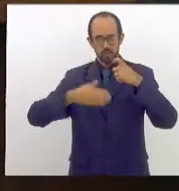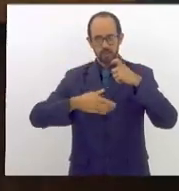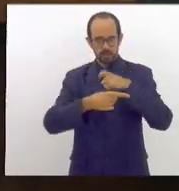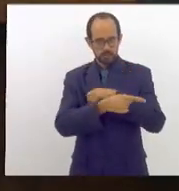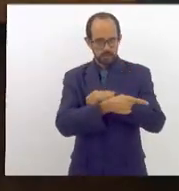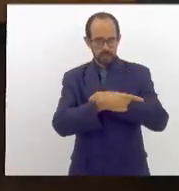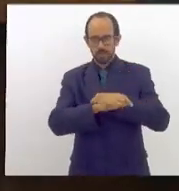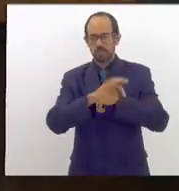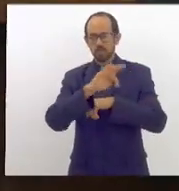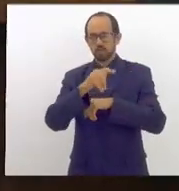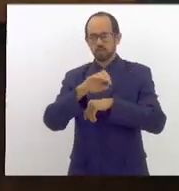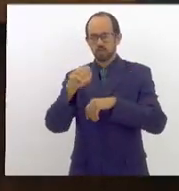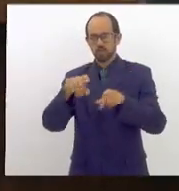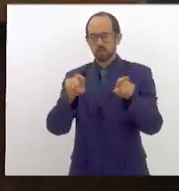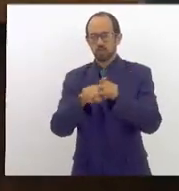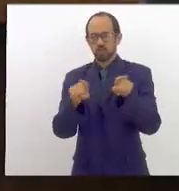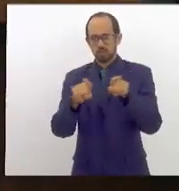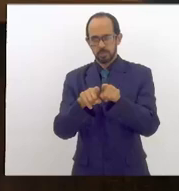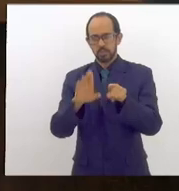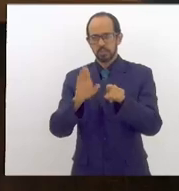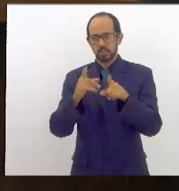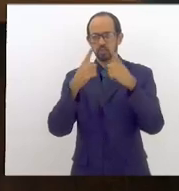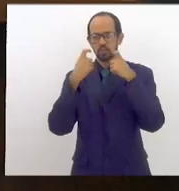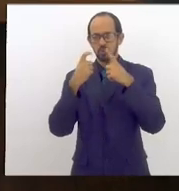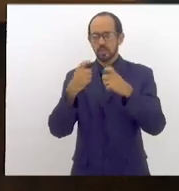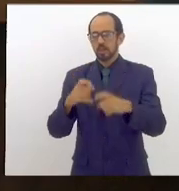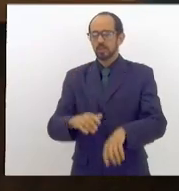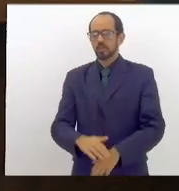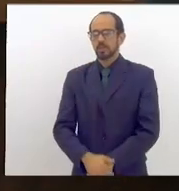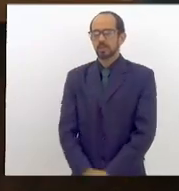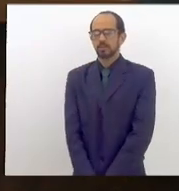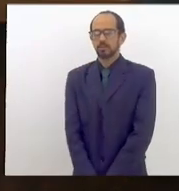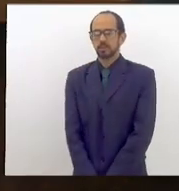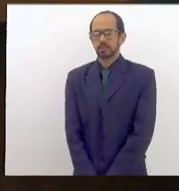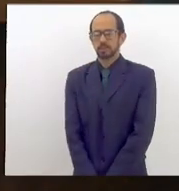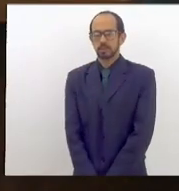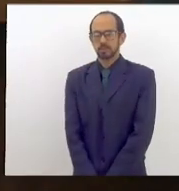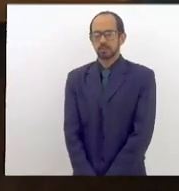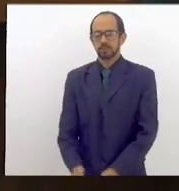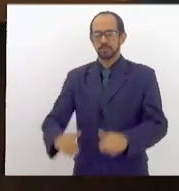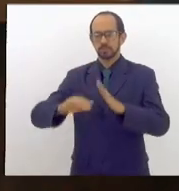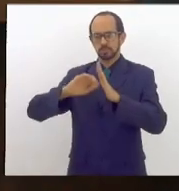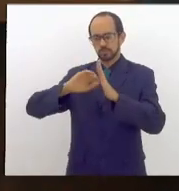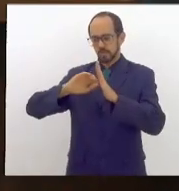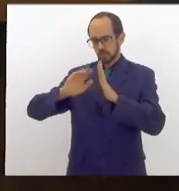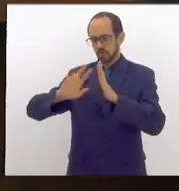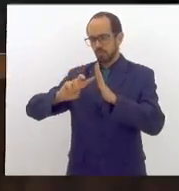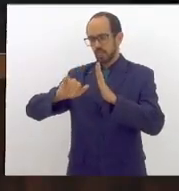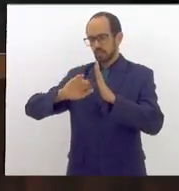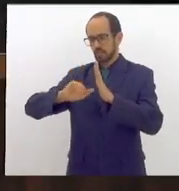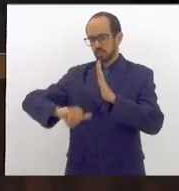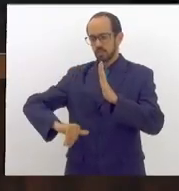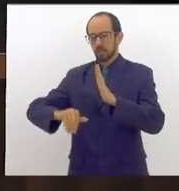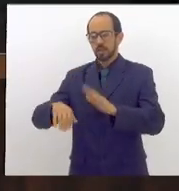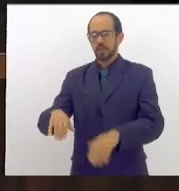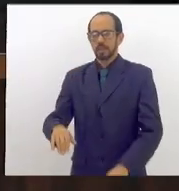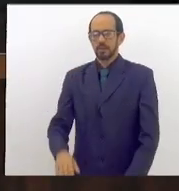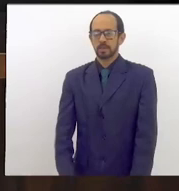Machado já chorou um pouquinho também tem não nós vamos retirar as emendas E aí a gente faz